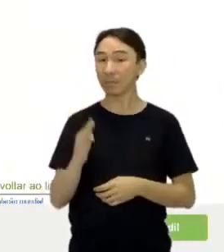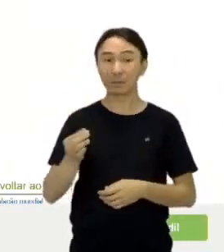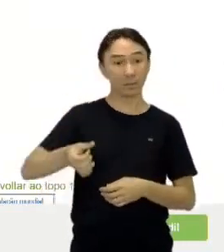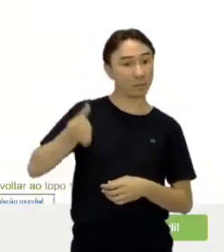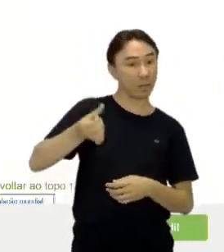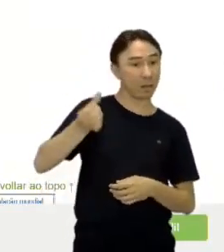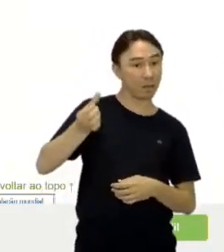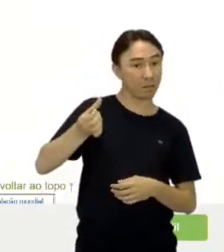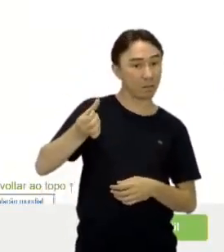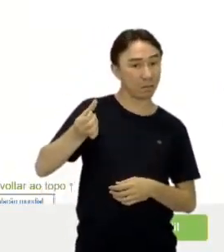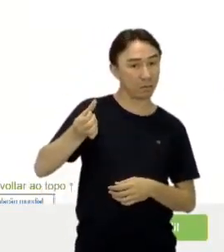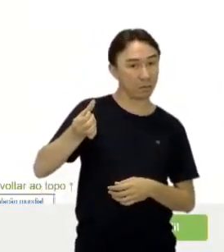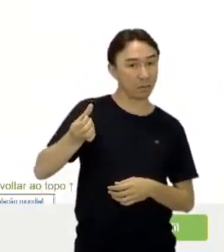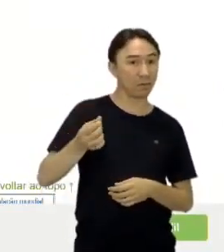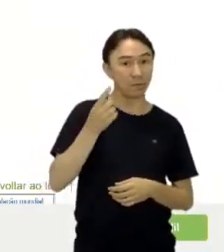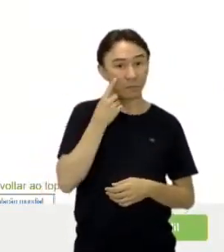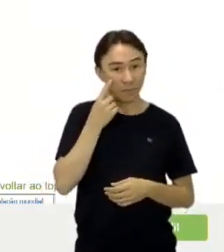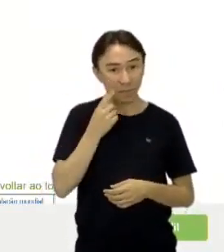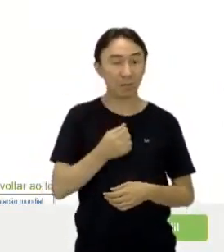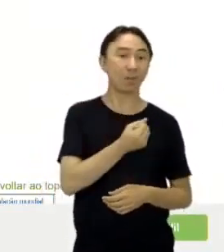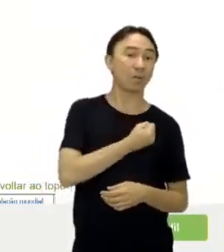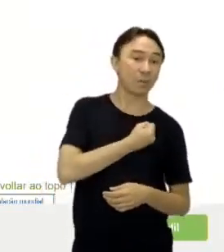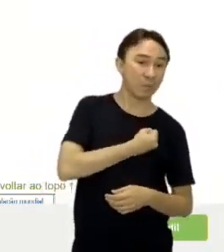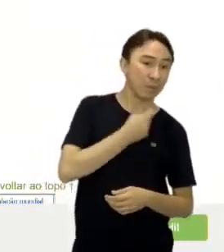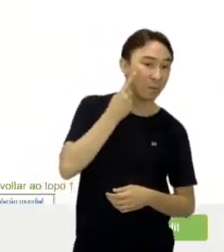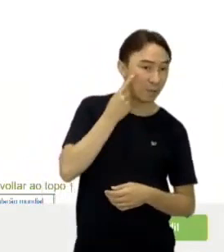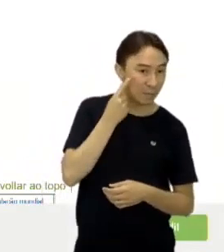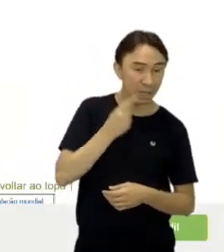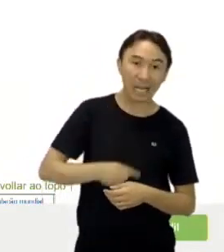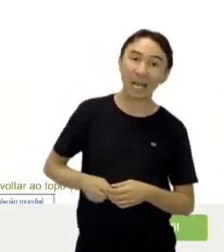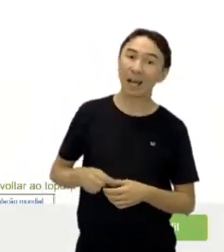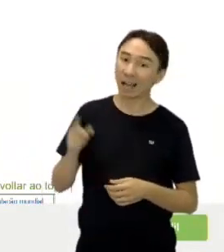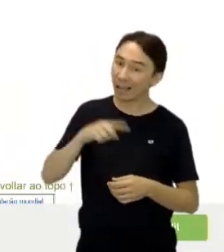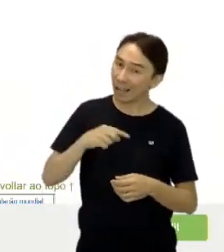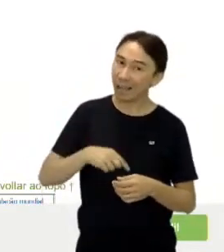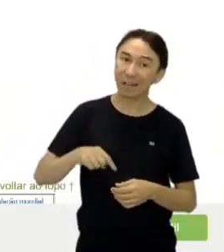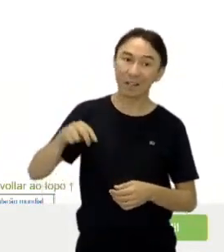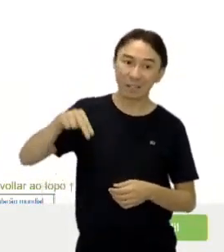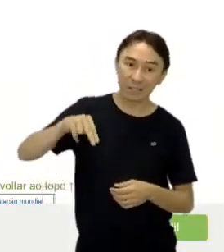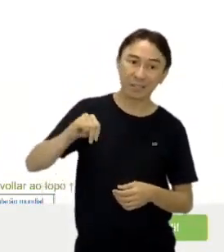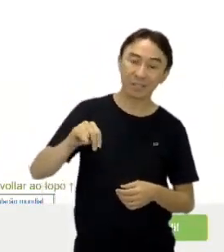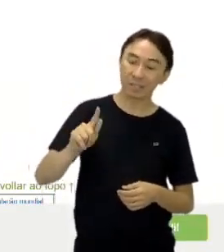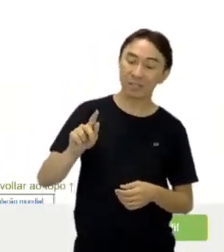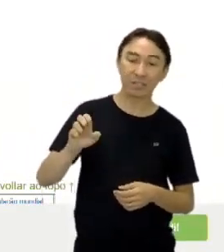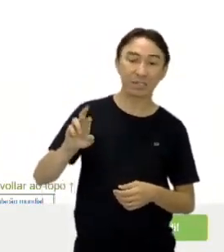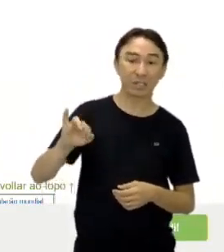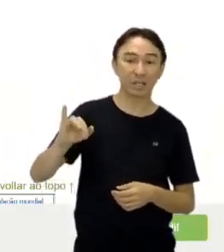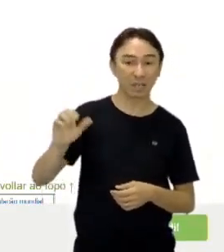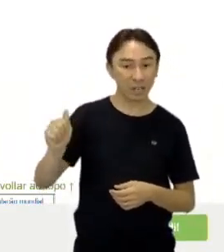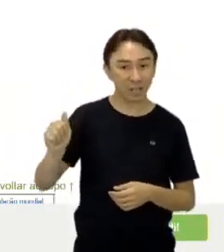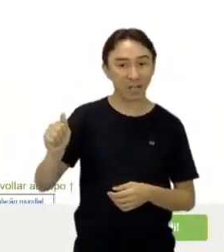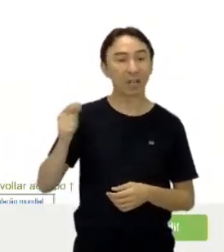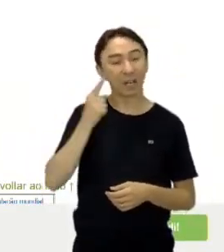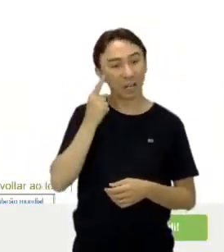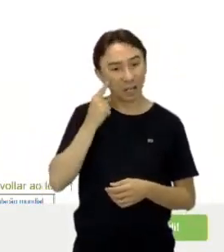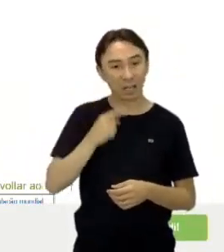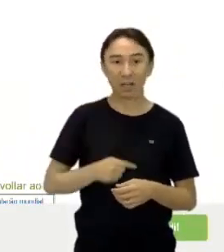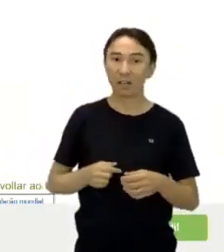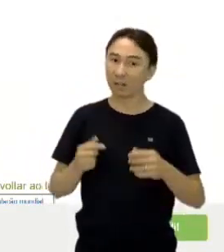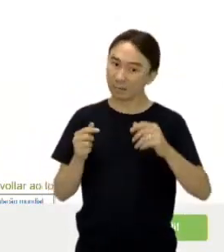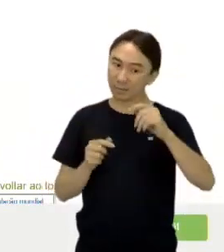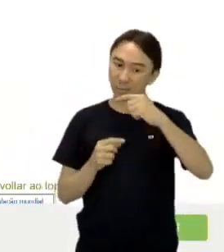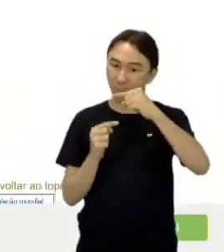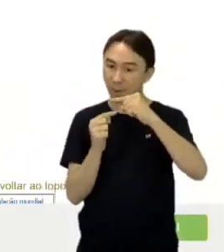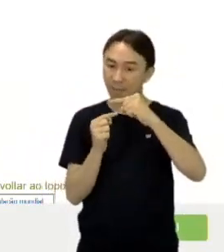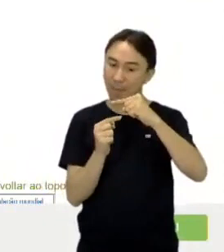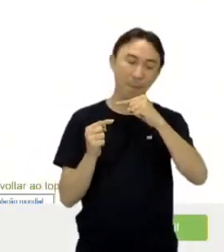observando aqui os números modificando, a gente vai perceber que a Nigéria está mais acelerada do que o Brasil. Né? E o Brasil está em sexto,